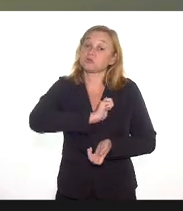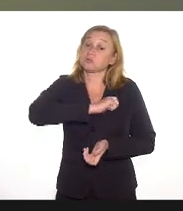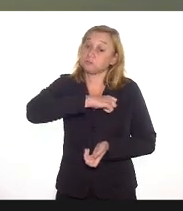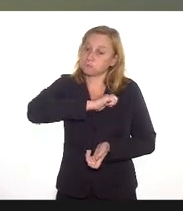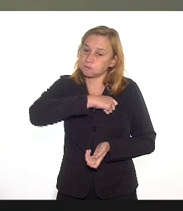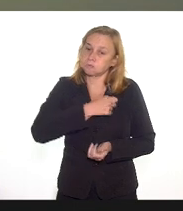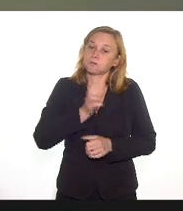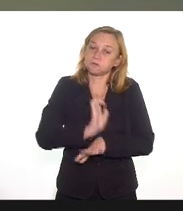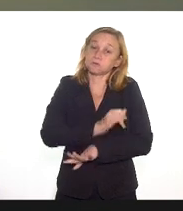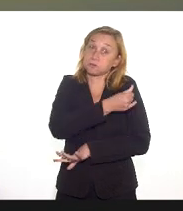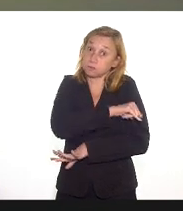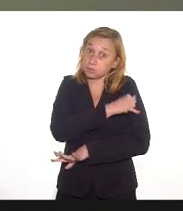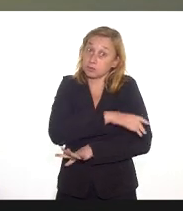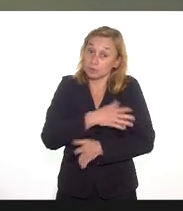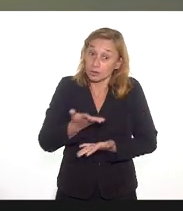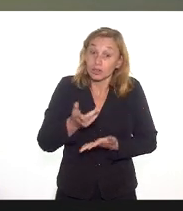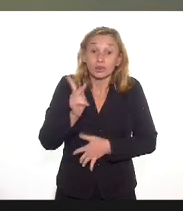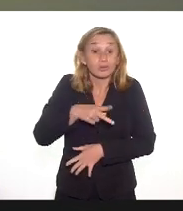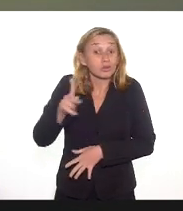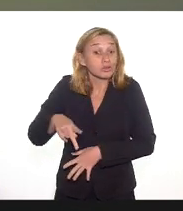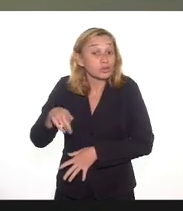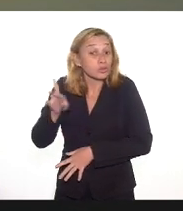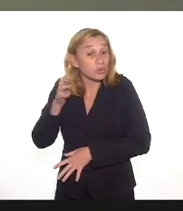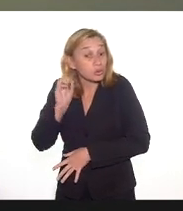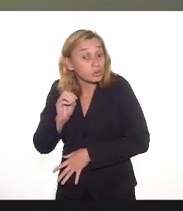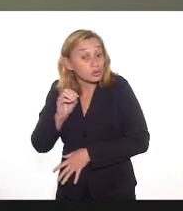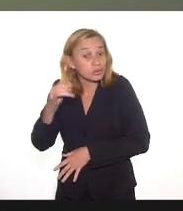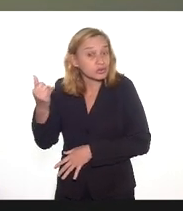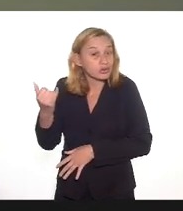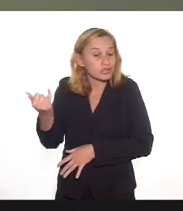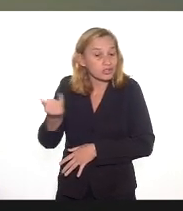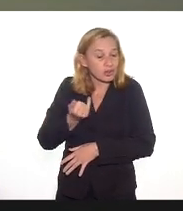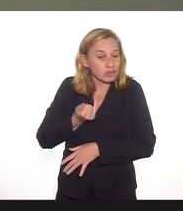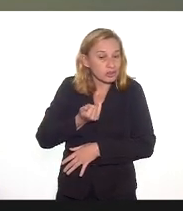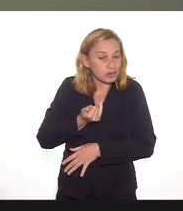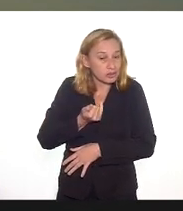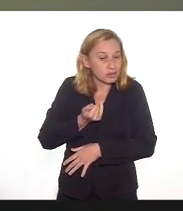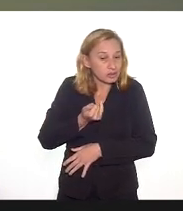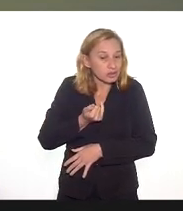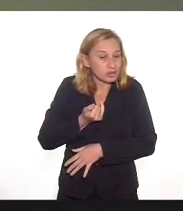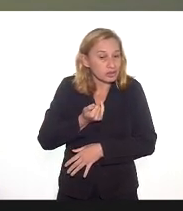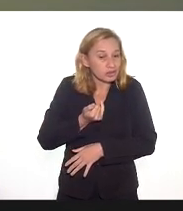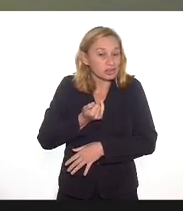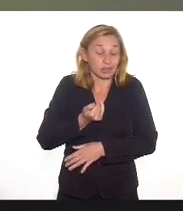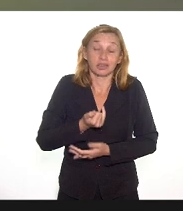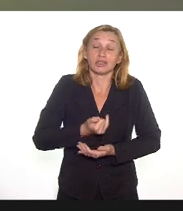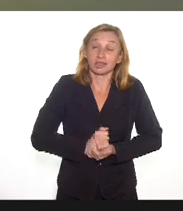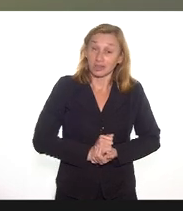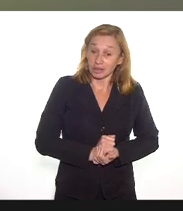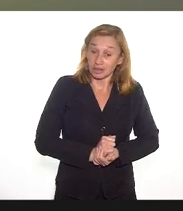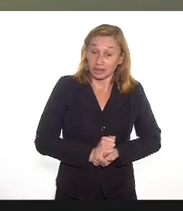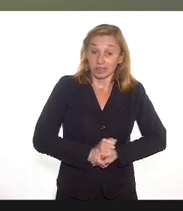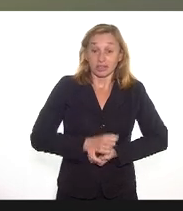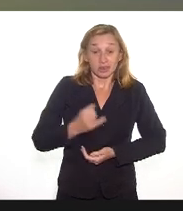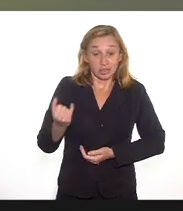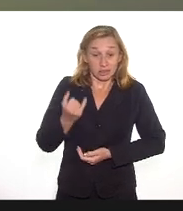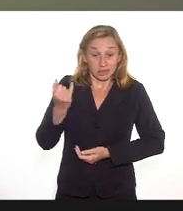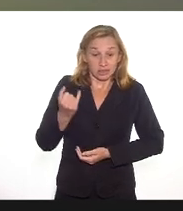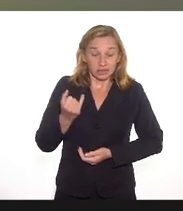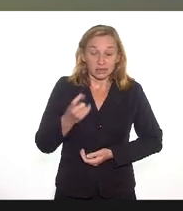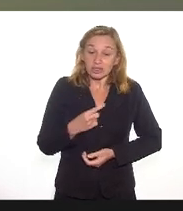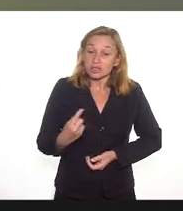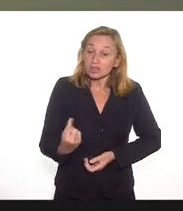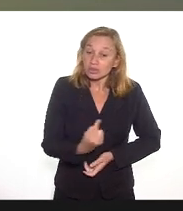o Estado do Rio de Janeiro? E o professor Bruno Sobral me disse que mais do que tudo, ou talvez tão importante, era que